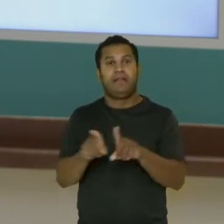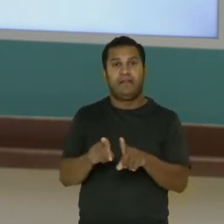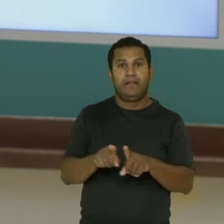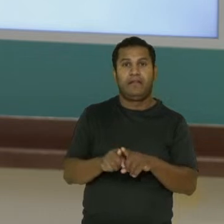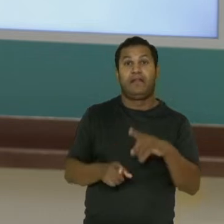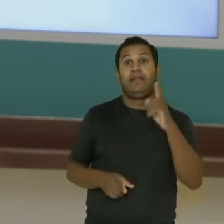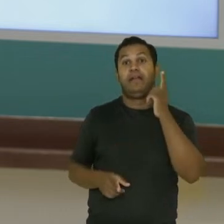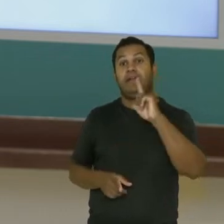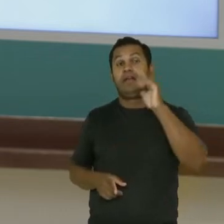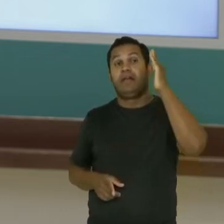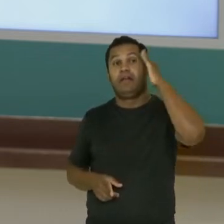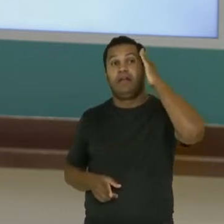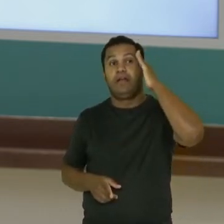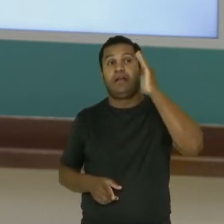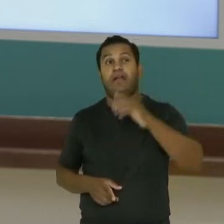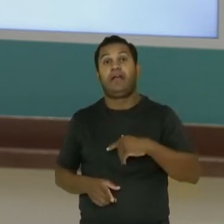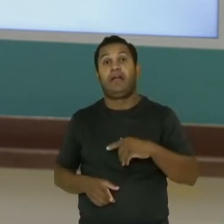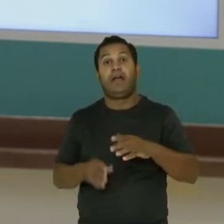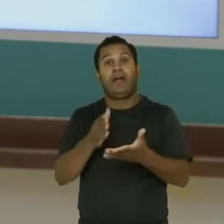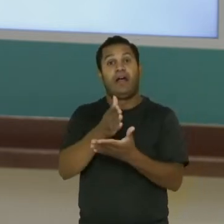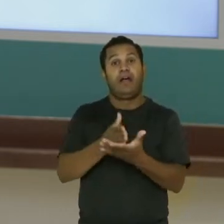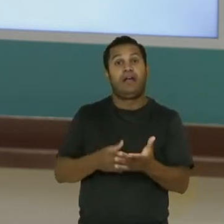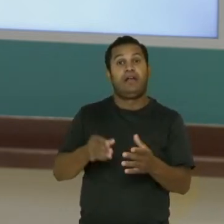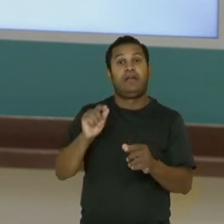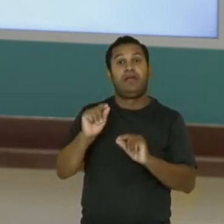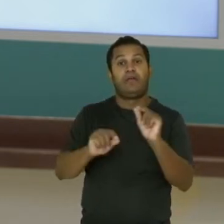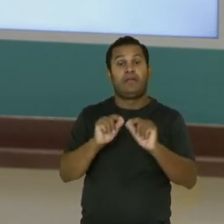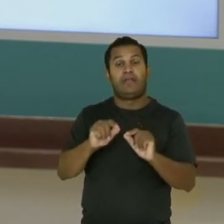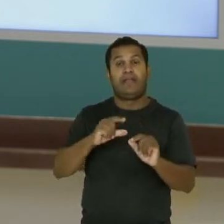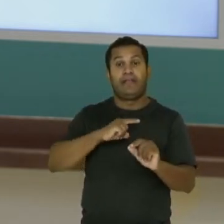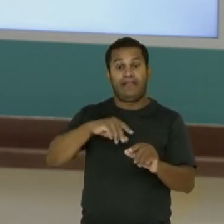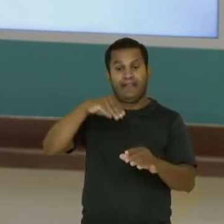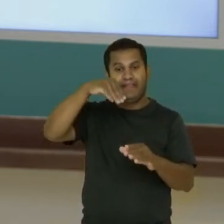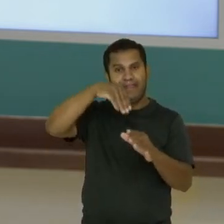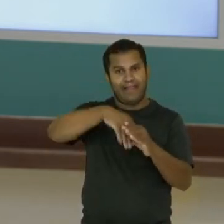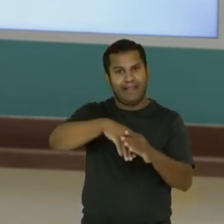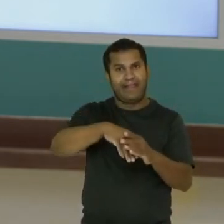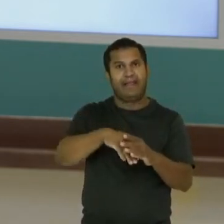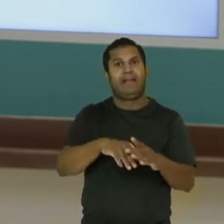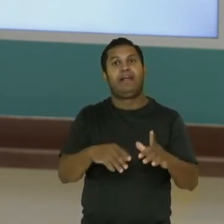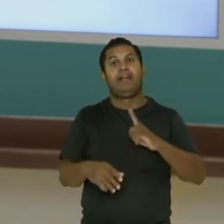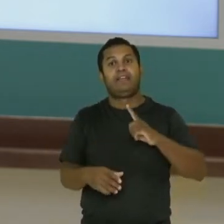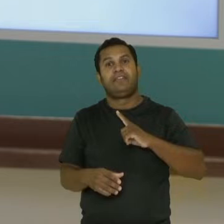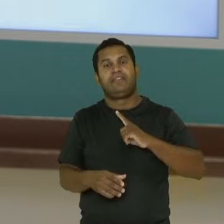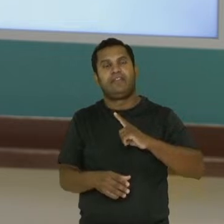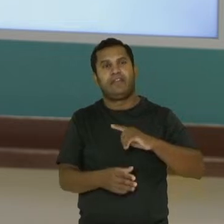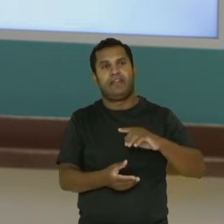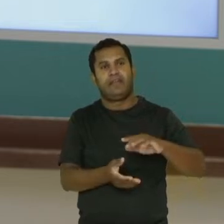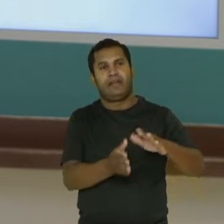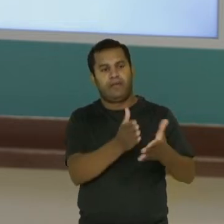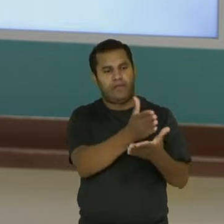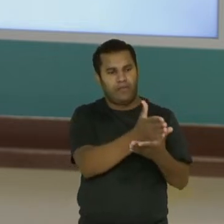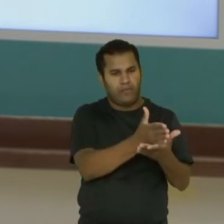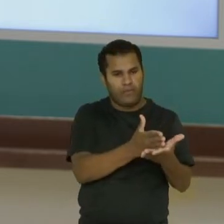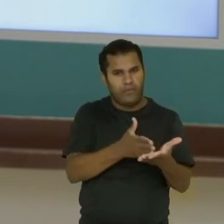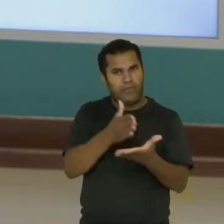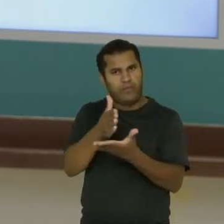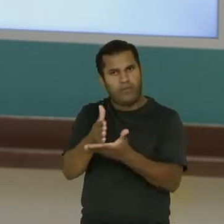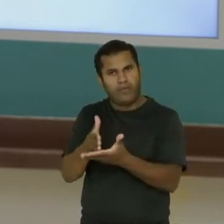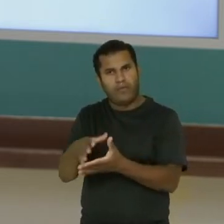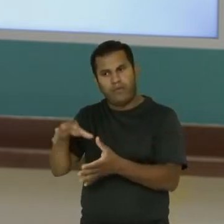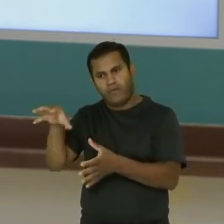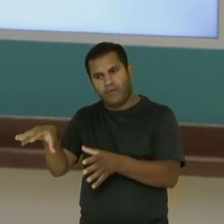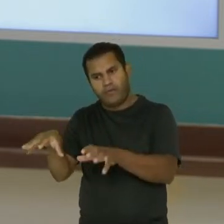uma divisão interna, que foi a divisão em capitanias. Então, tinha essa porção do território estabelecida